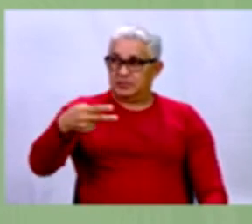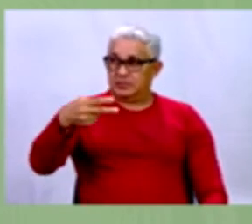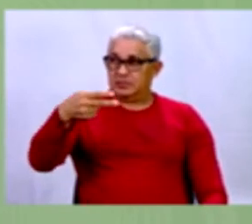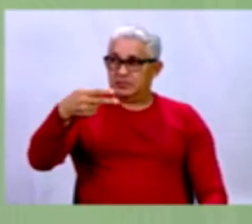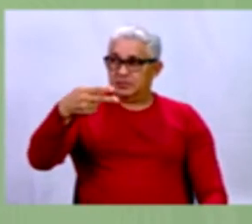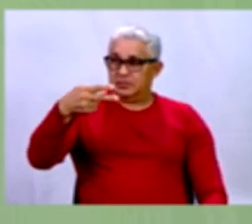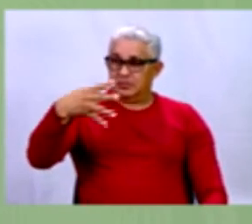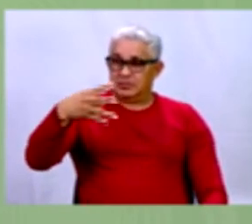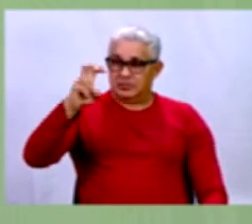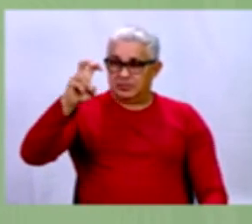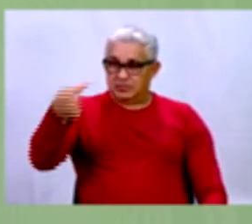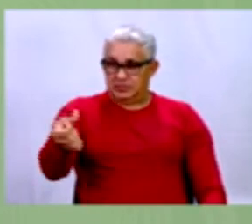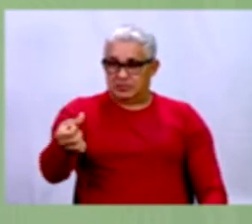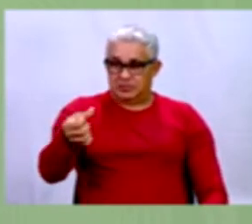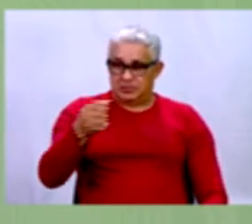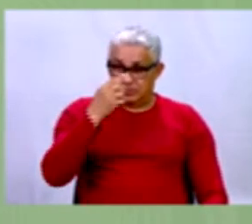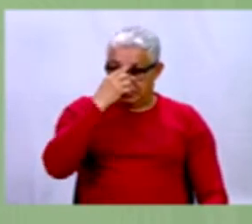dar